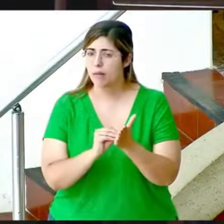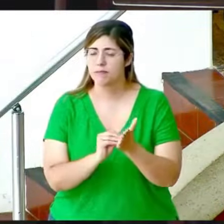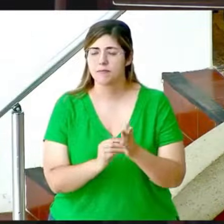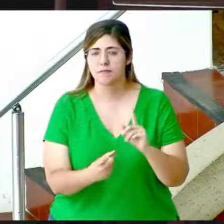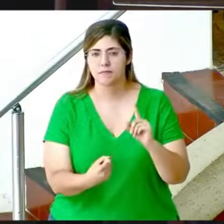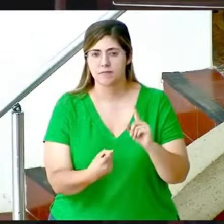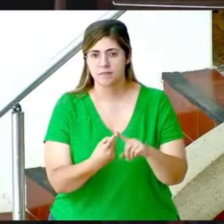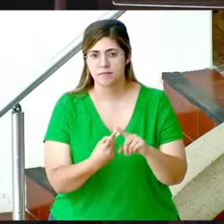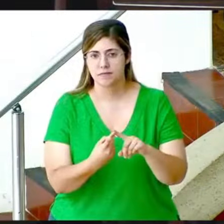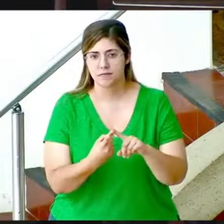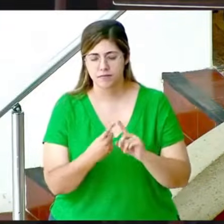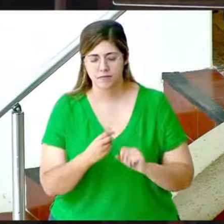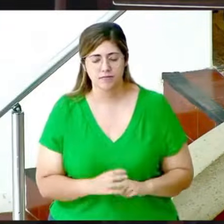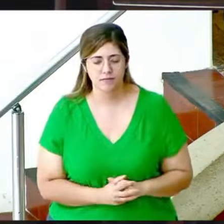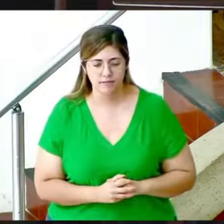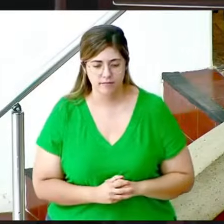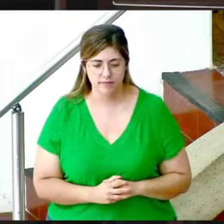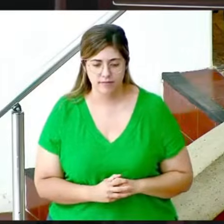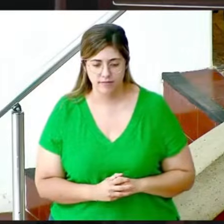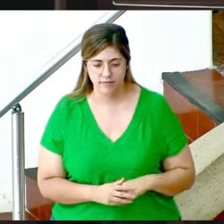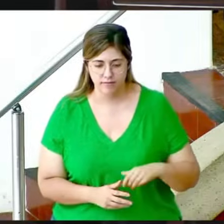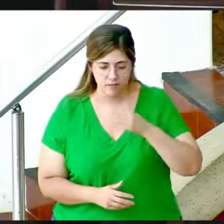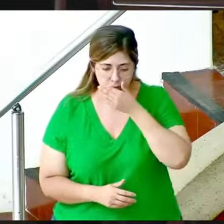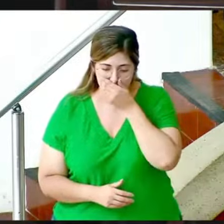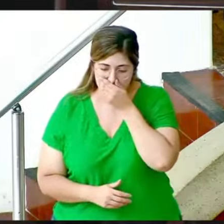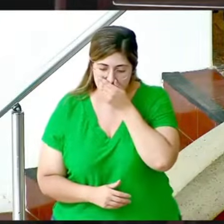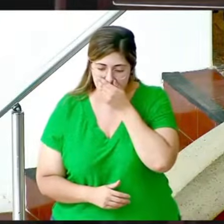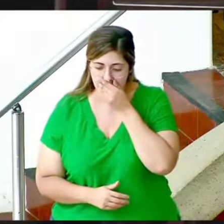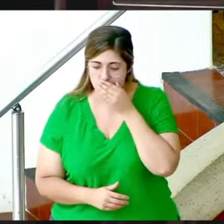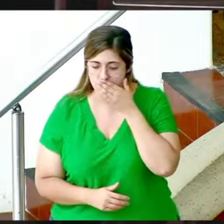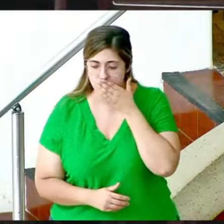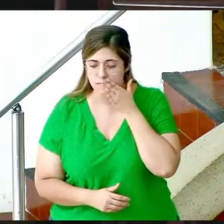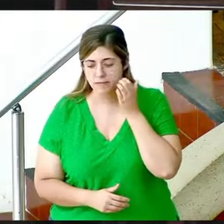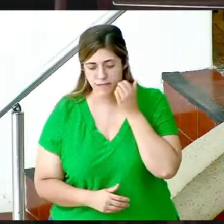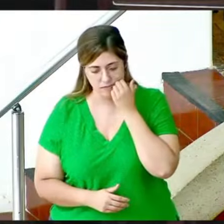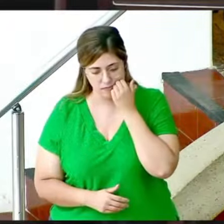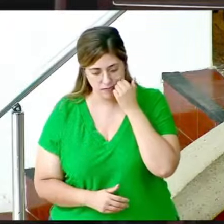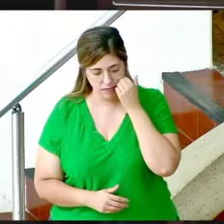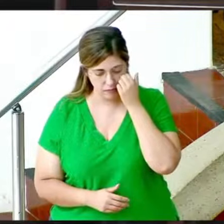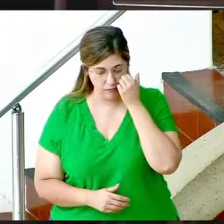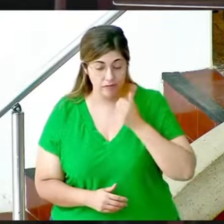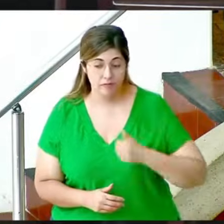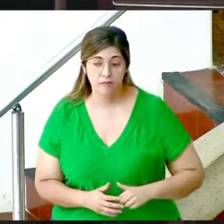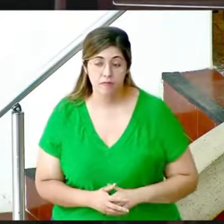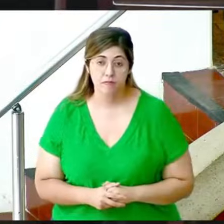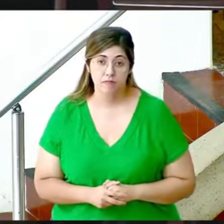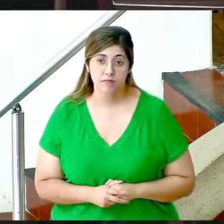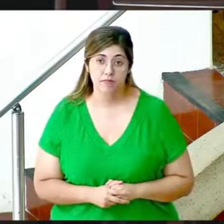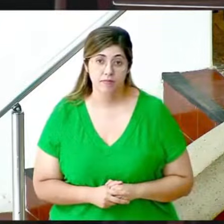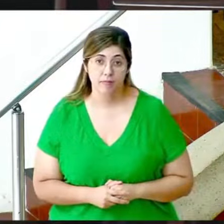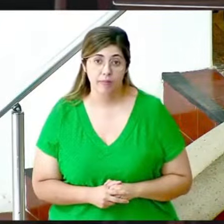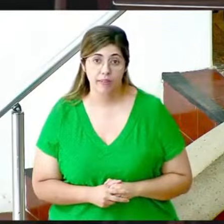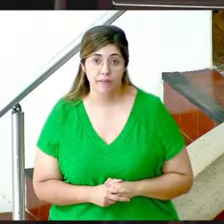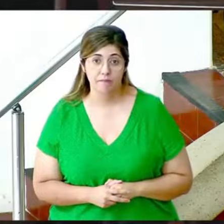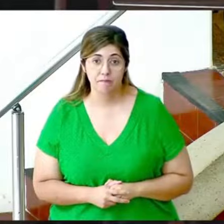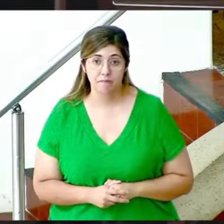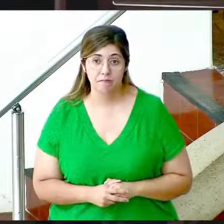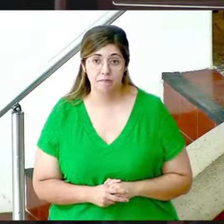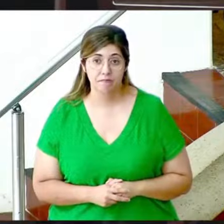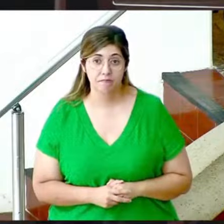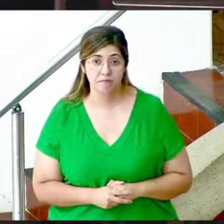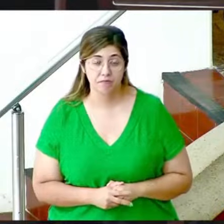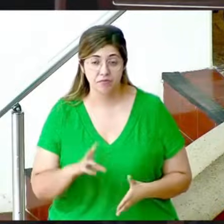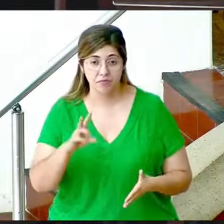versículo 7. Eu vou dividir essa passagem, então, em 2 partes. A